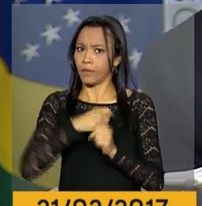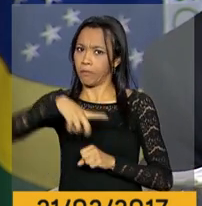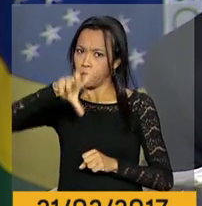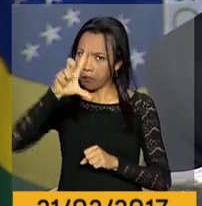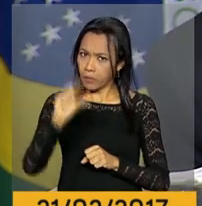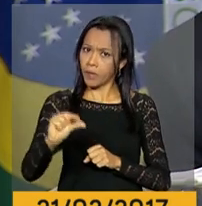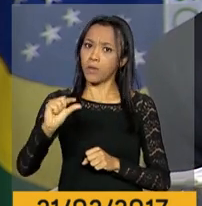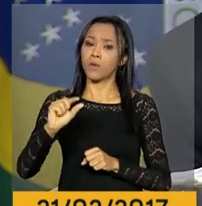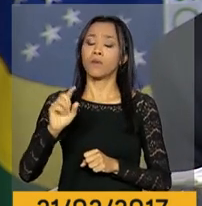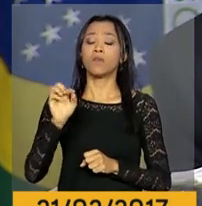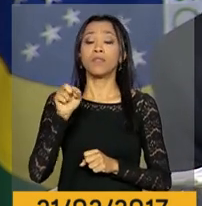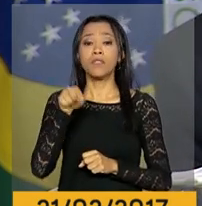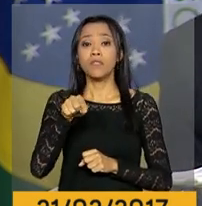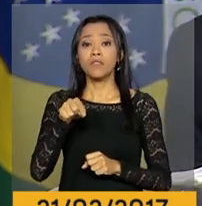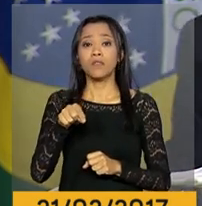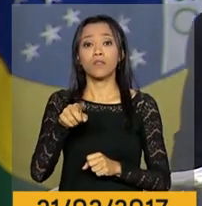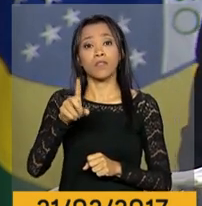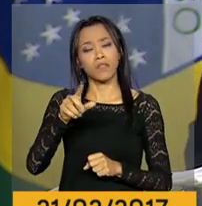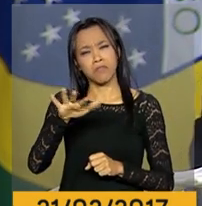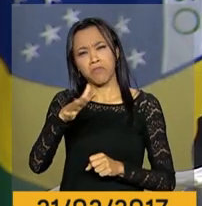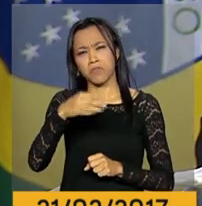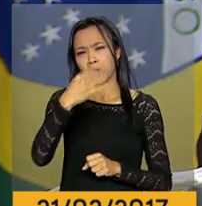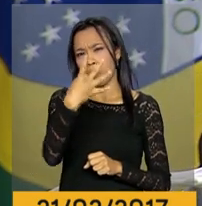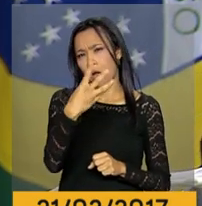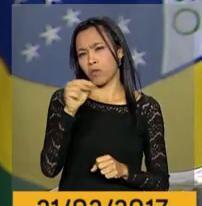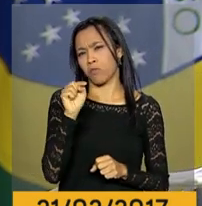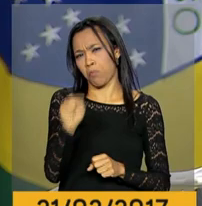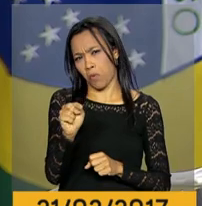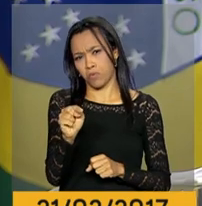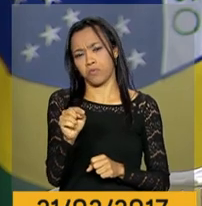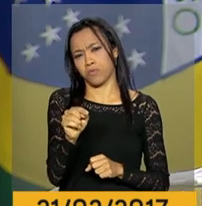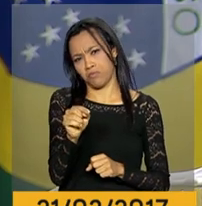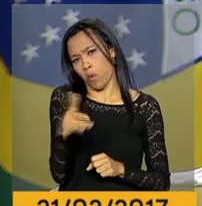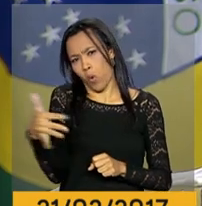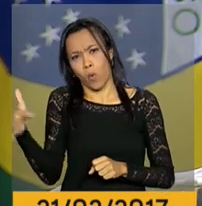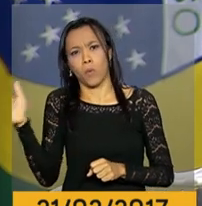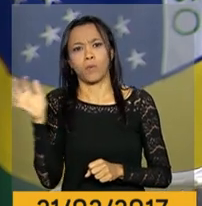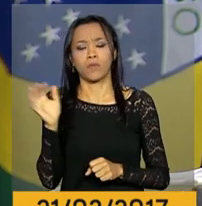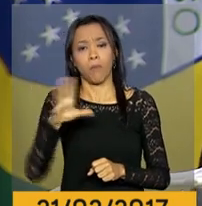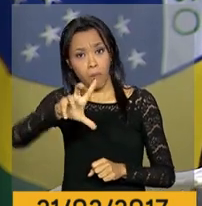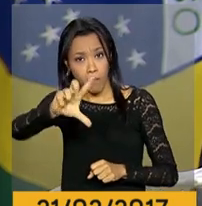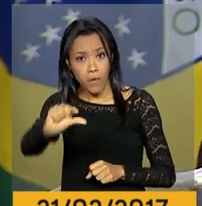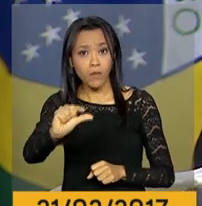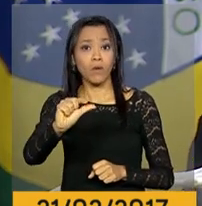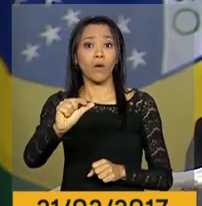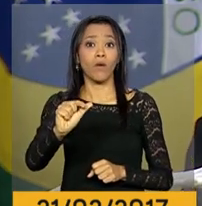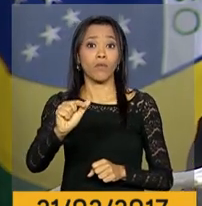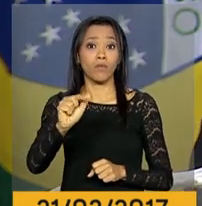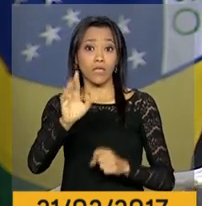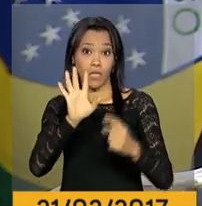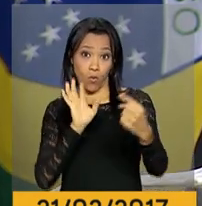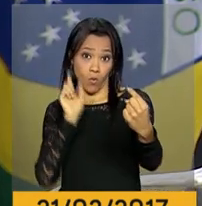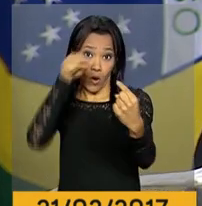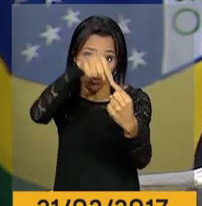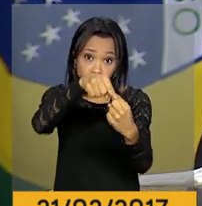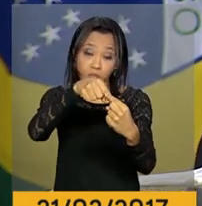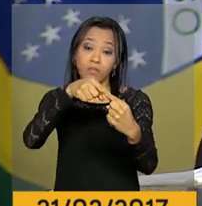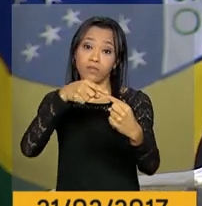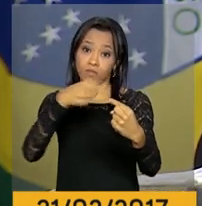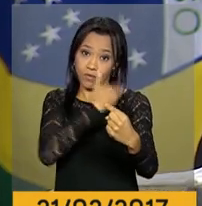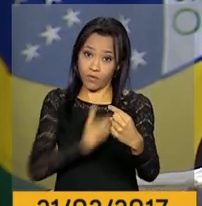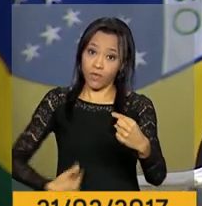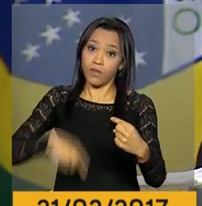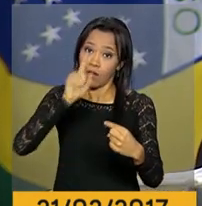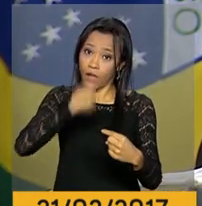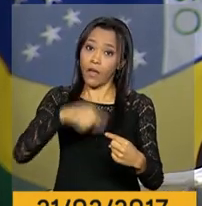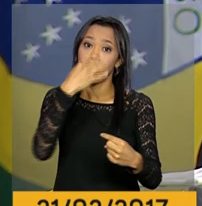uma inflação talvez de 4ro ponto Qualquer coisa ou seja menor do que o centro da Meta que era 4,5